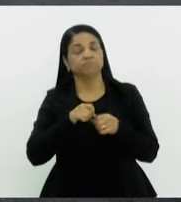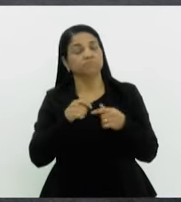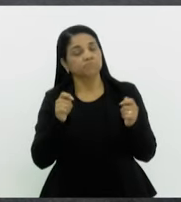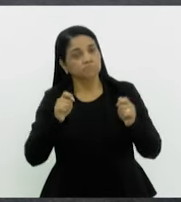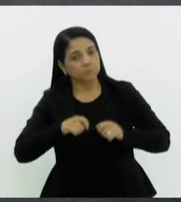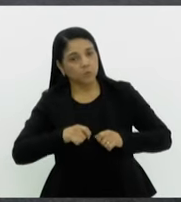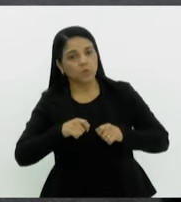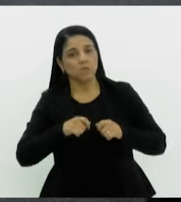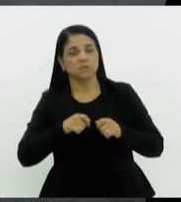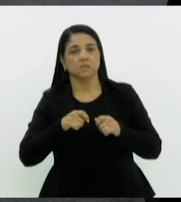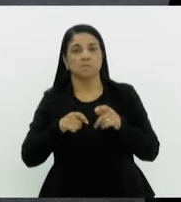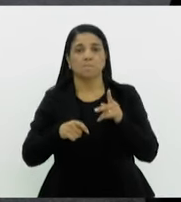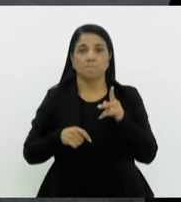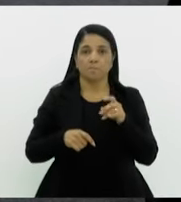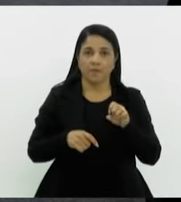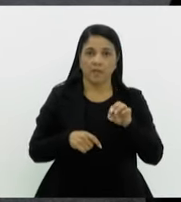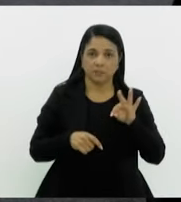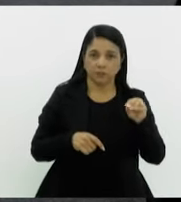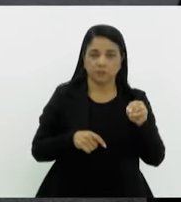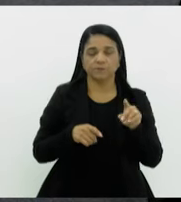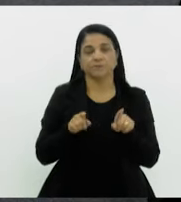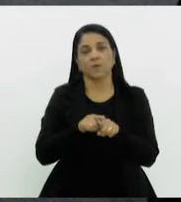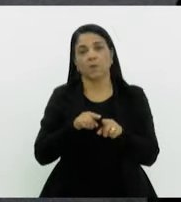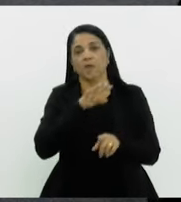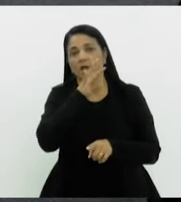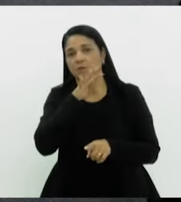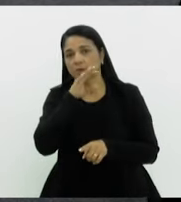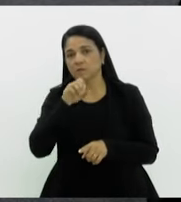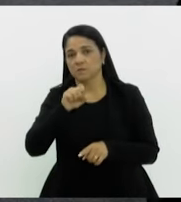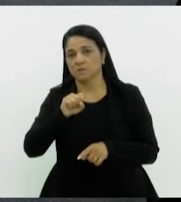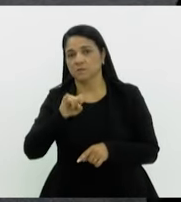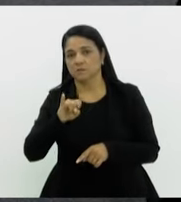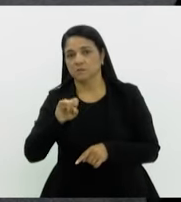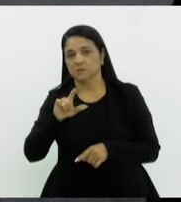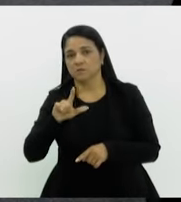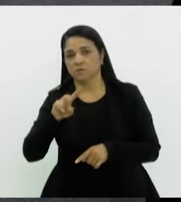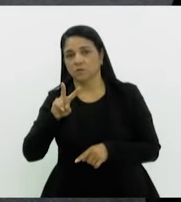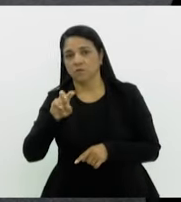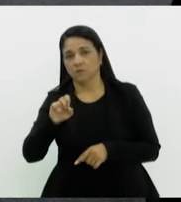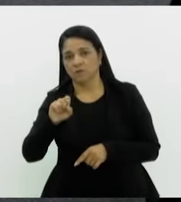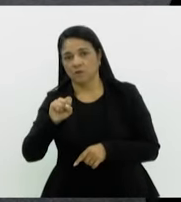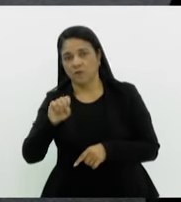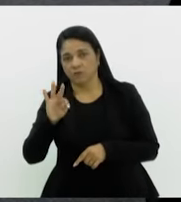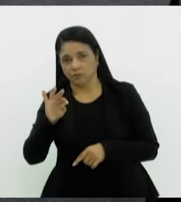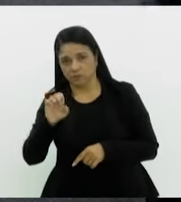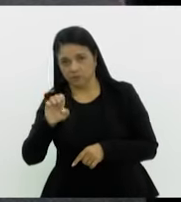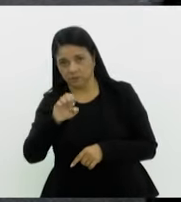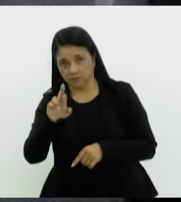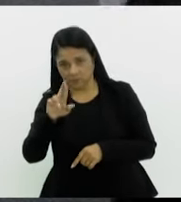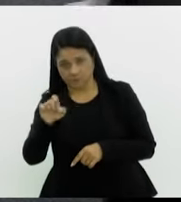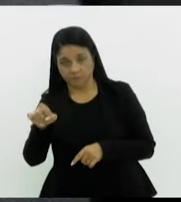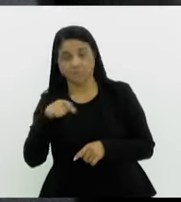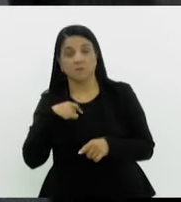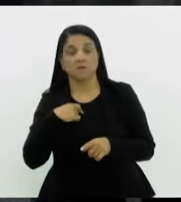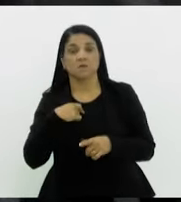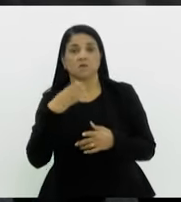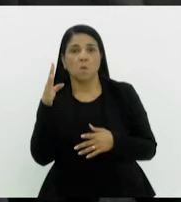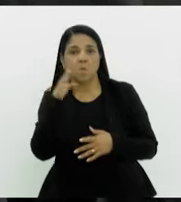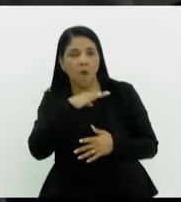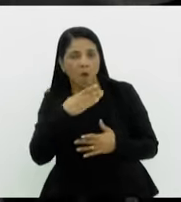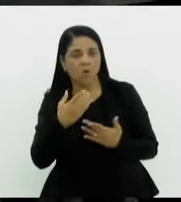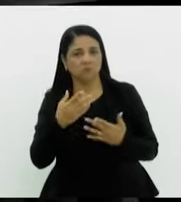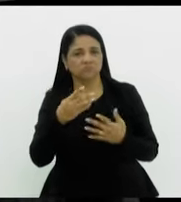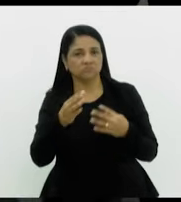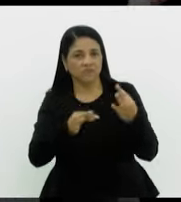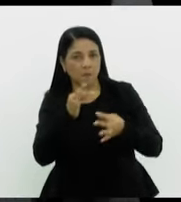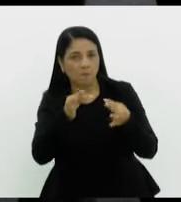para pets e para animais silvestres, porque, inclusive, os maus tratos até acontecem muito mais em relação aos pets,